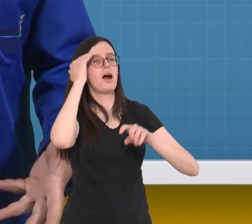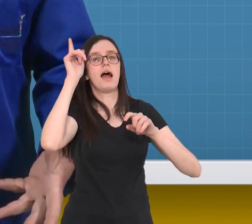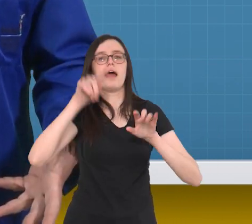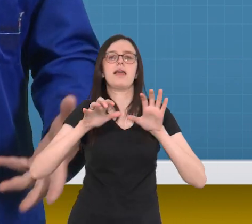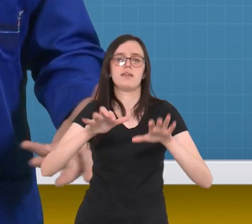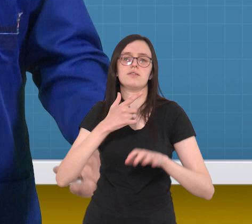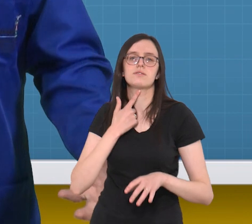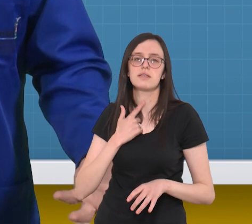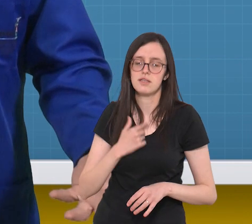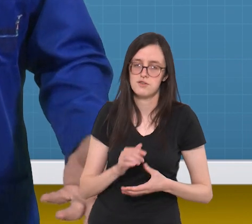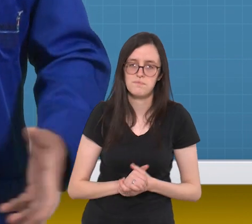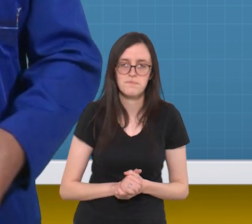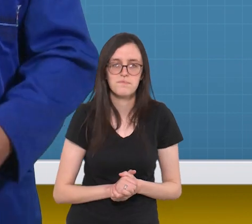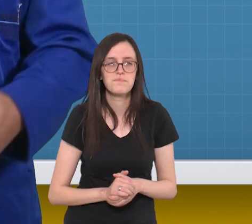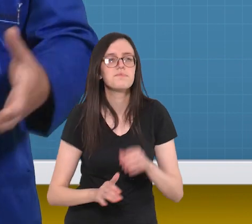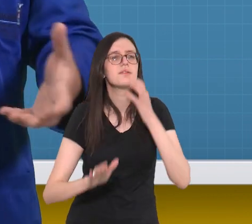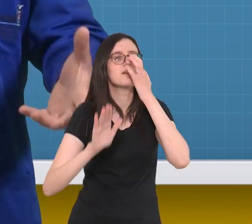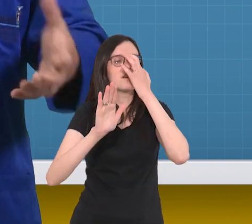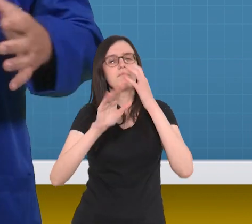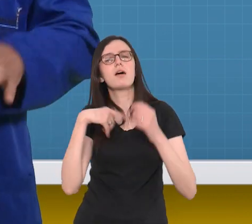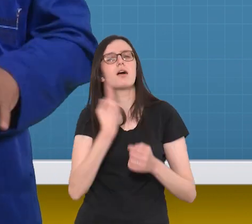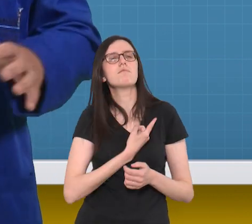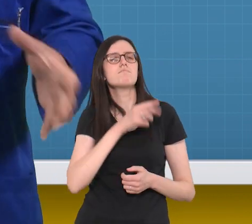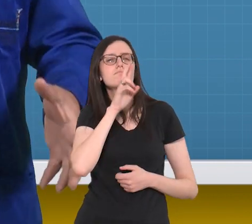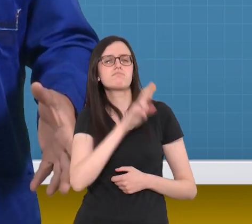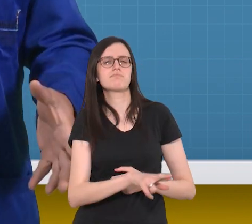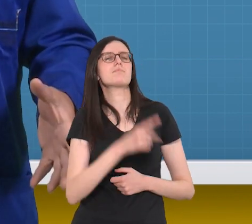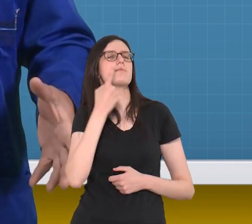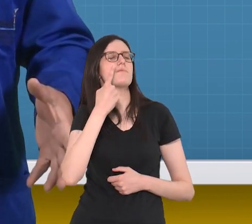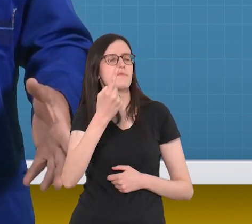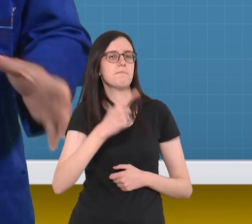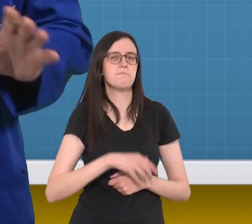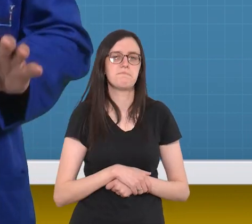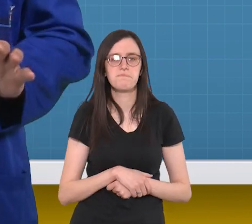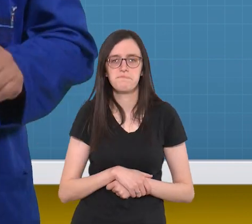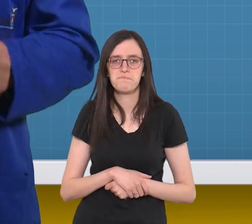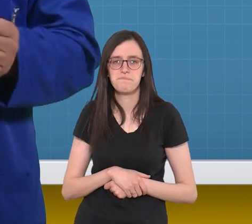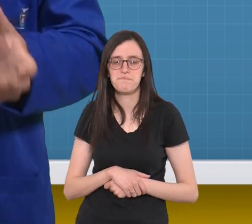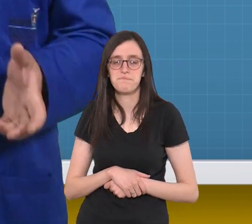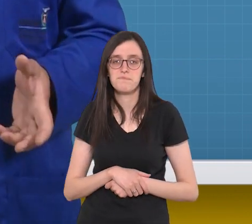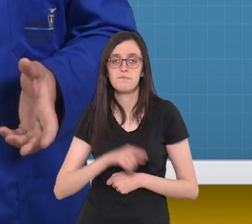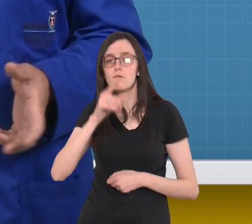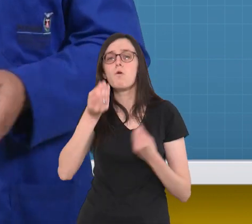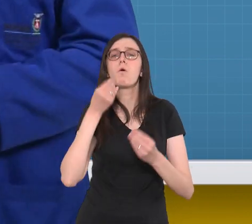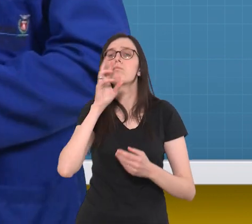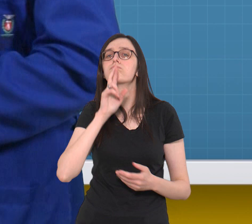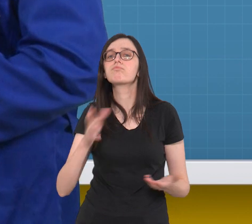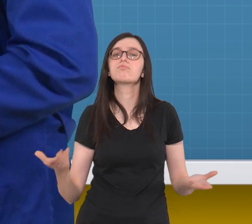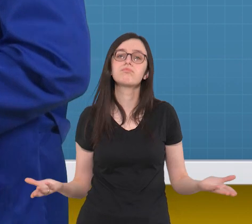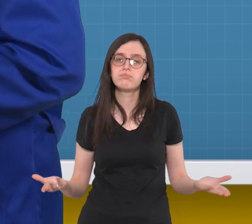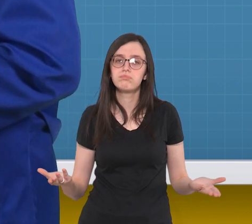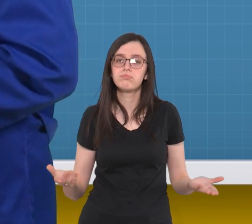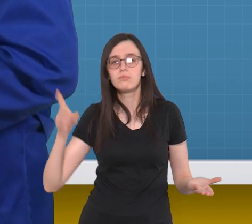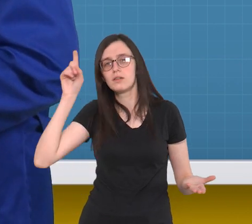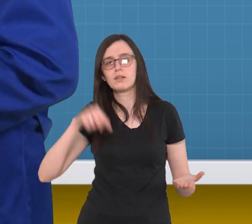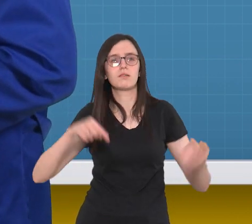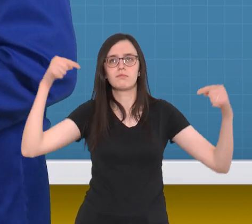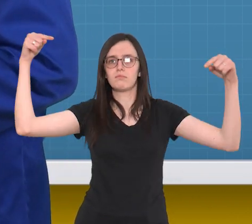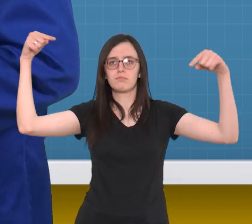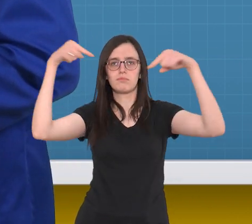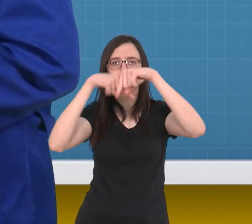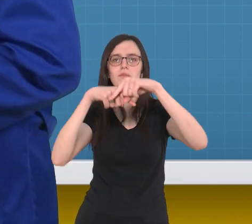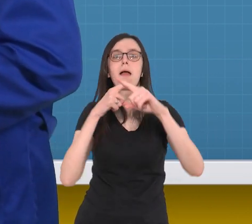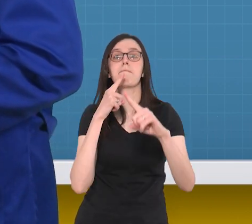deseja. Agora é resolver essa pequena equação. Como você resolve? Faça a